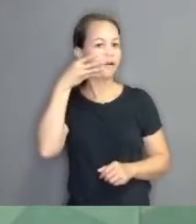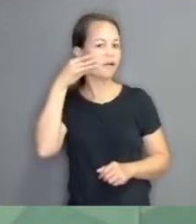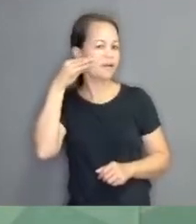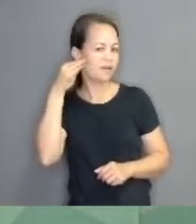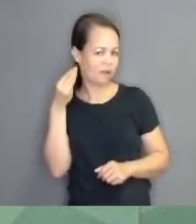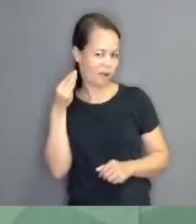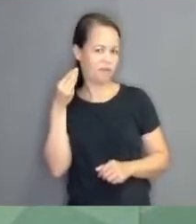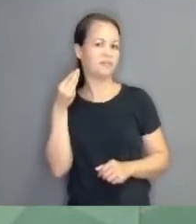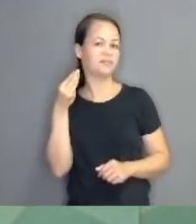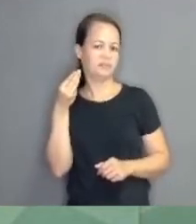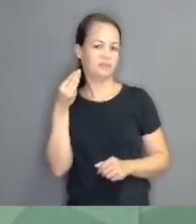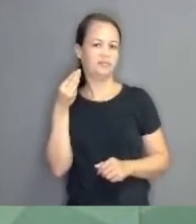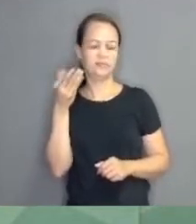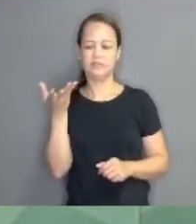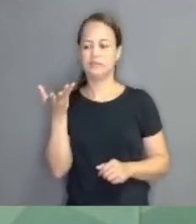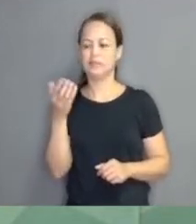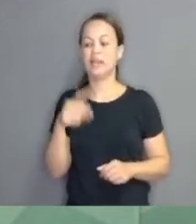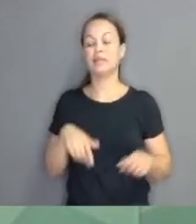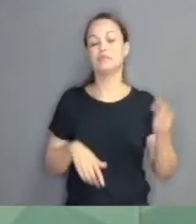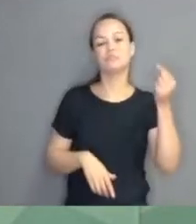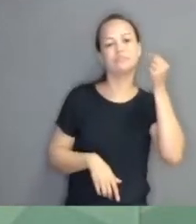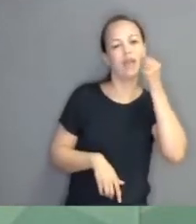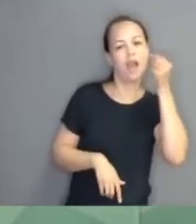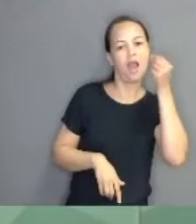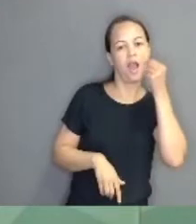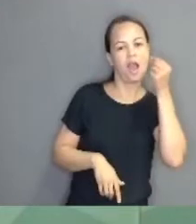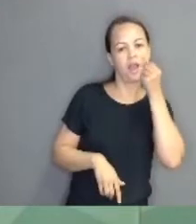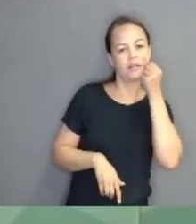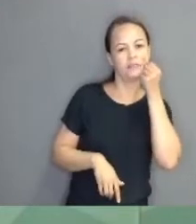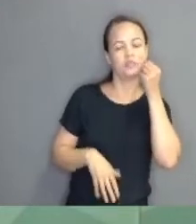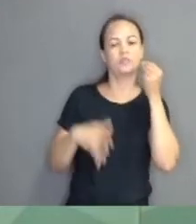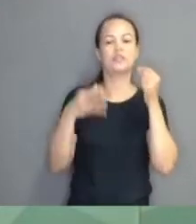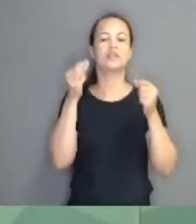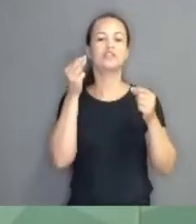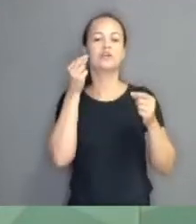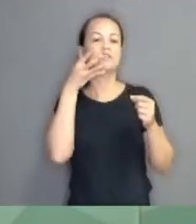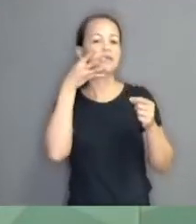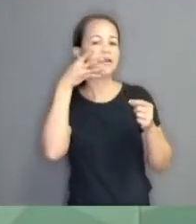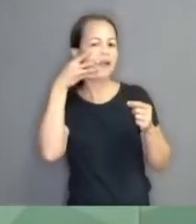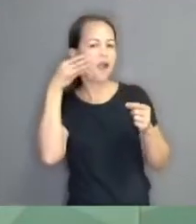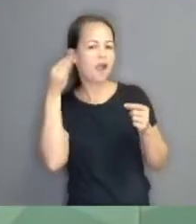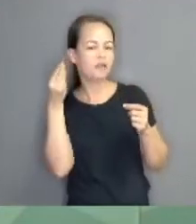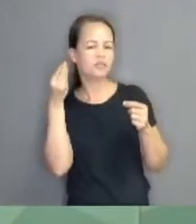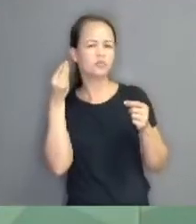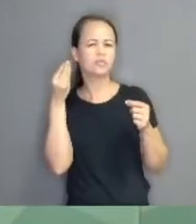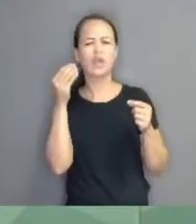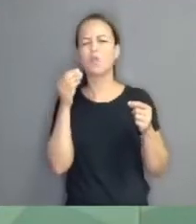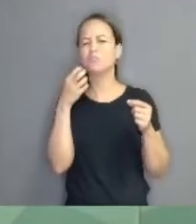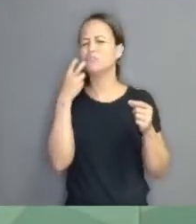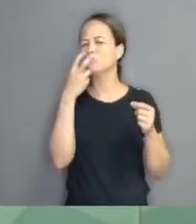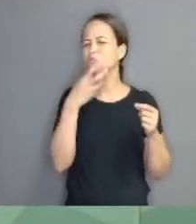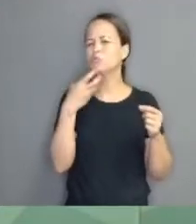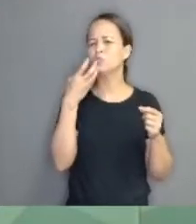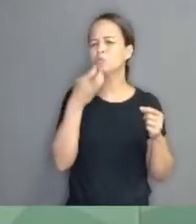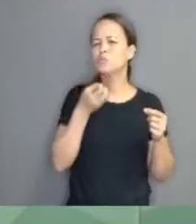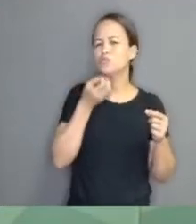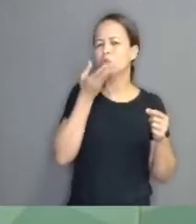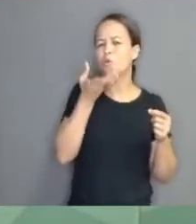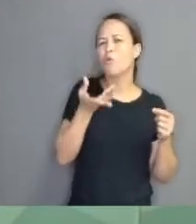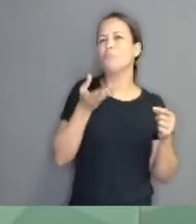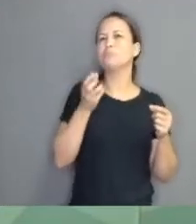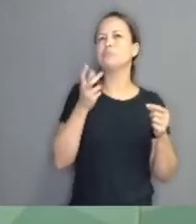rato Aqui nós temos gato tem um sonzinho parecido não tem pessoal